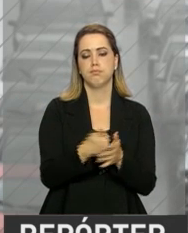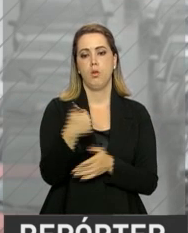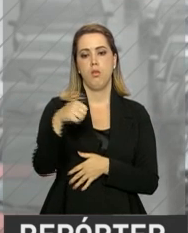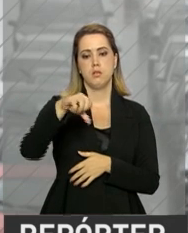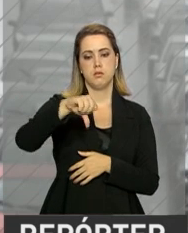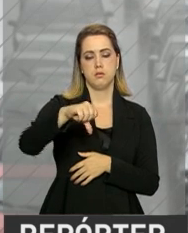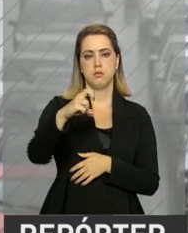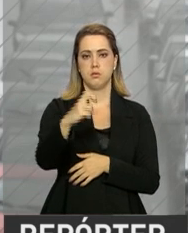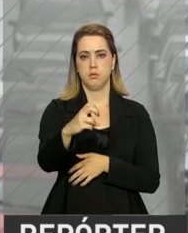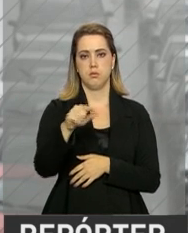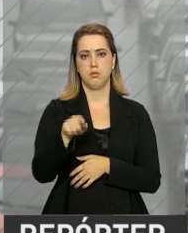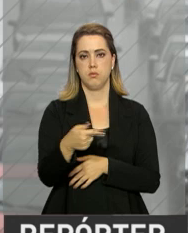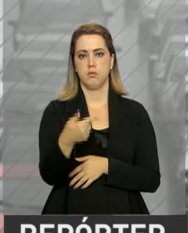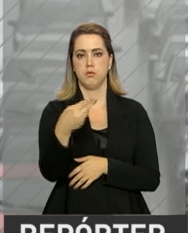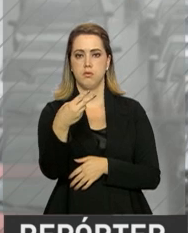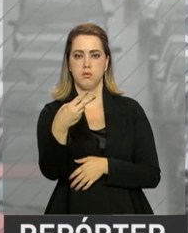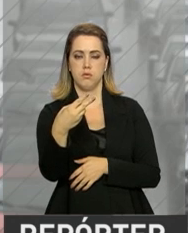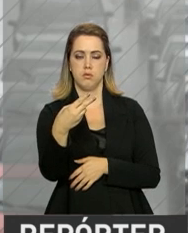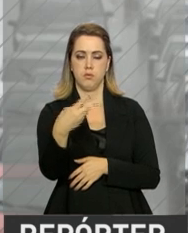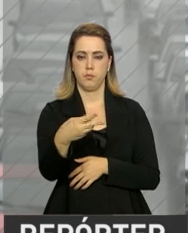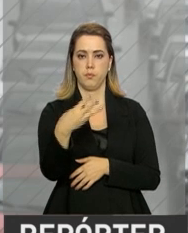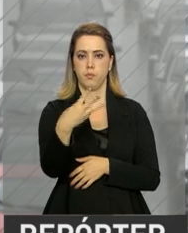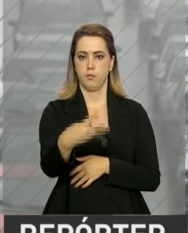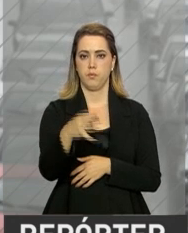127,69 para R